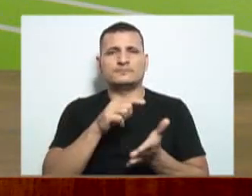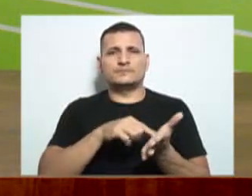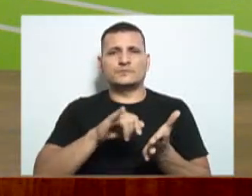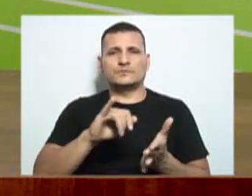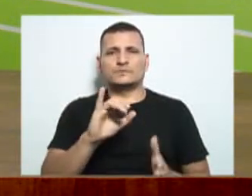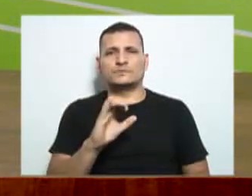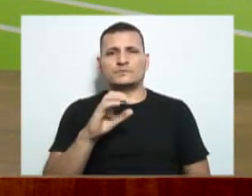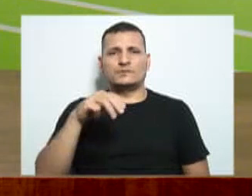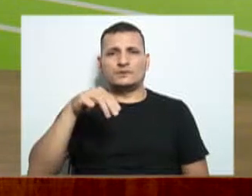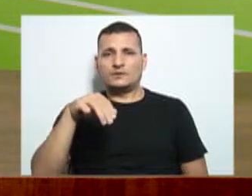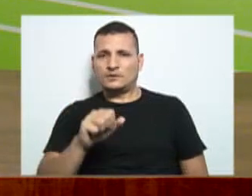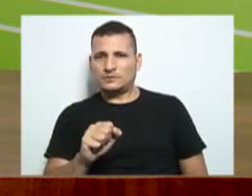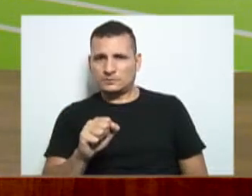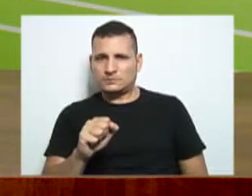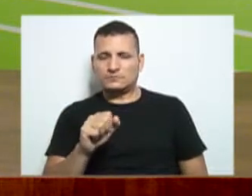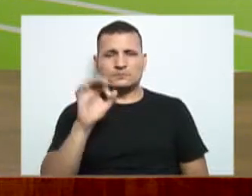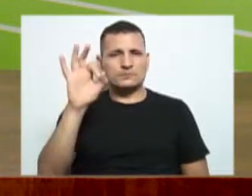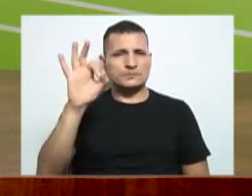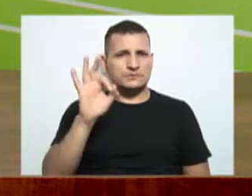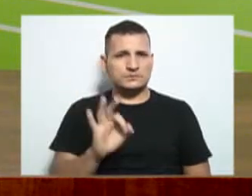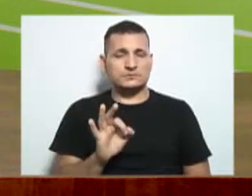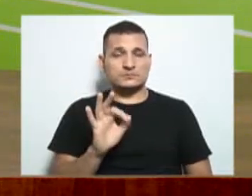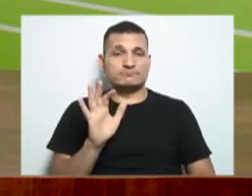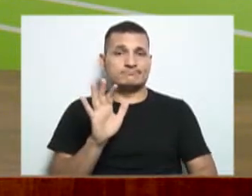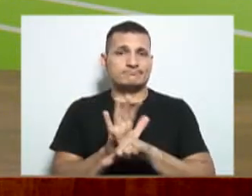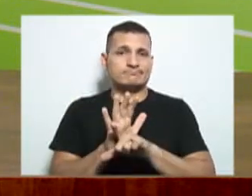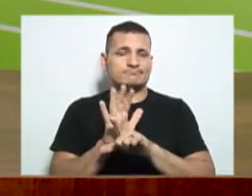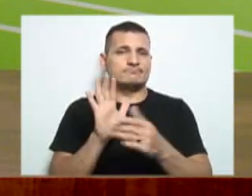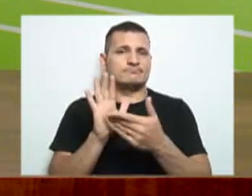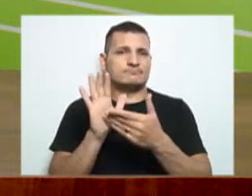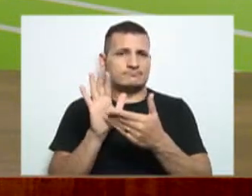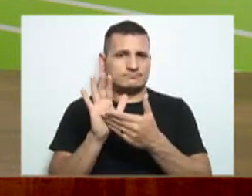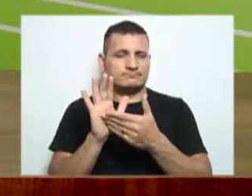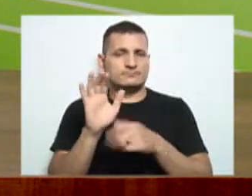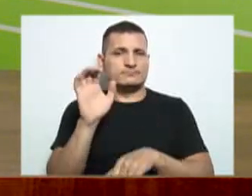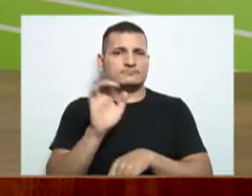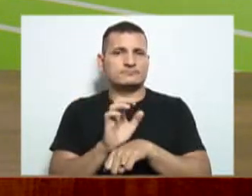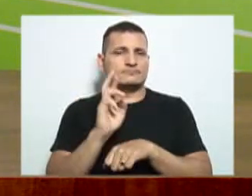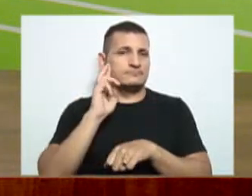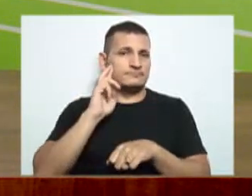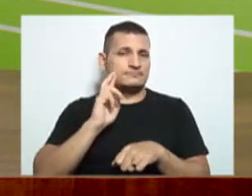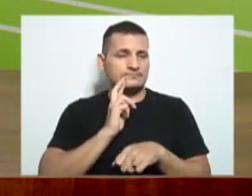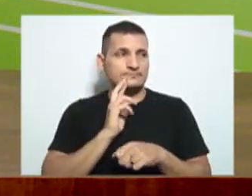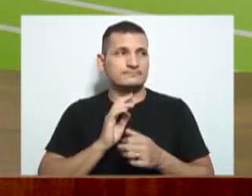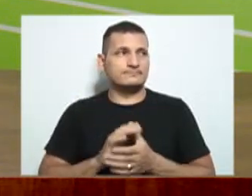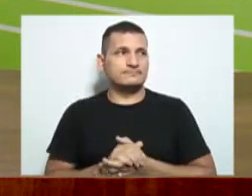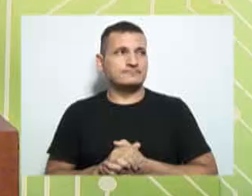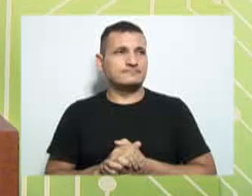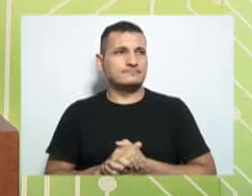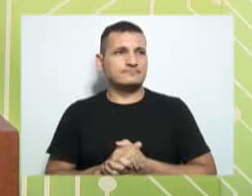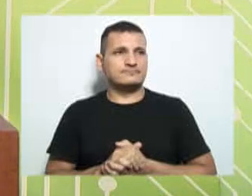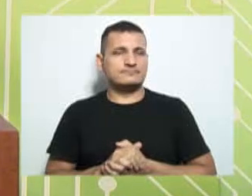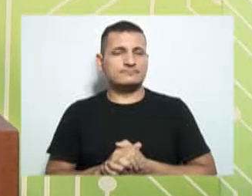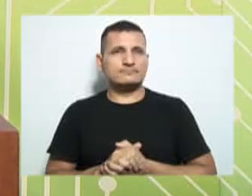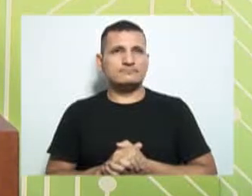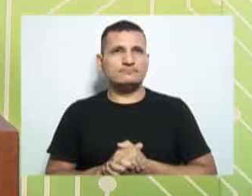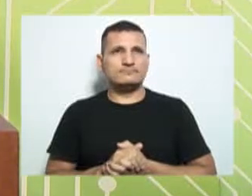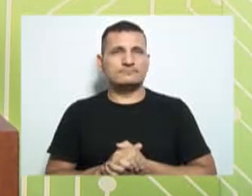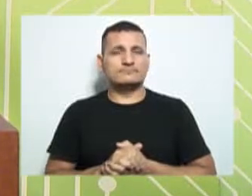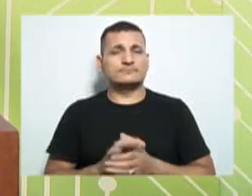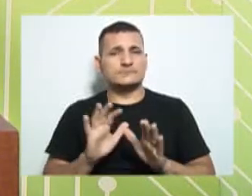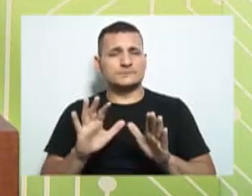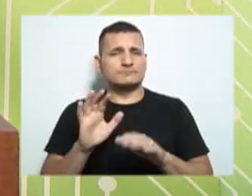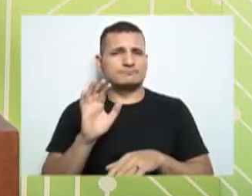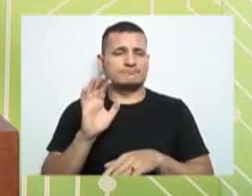nas alíquotas determinadas na legislação do ICMS do Estado de Rondônia. Somente isso, professor. O que o Estado deveria rever, né,